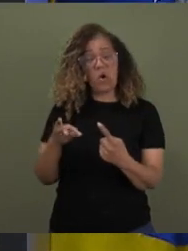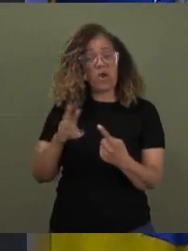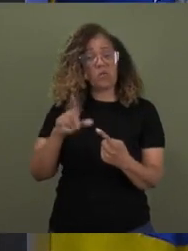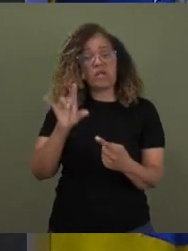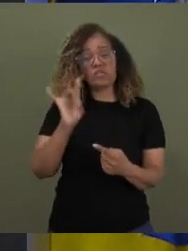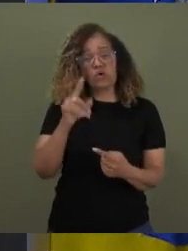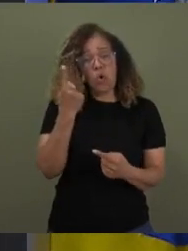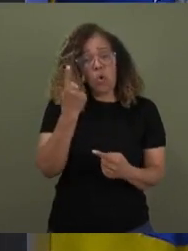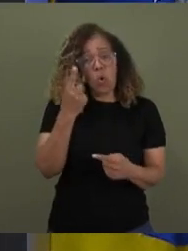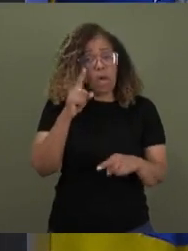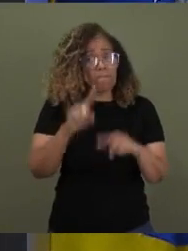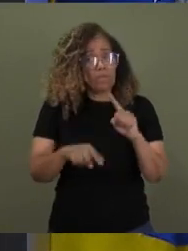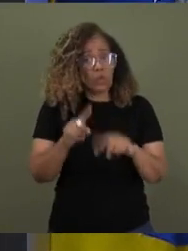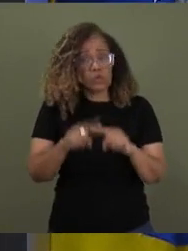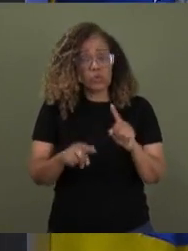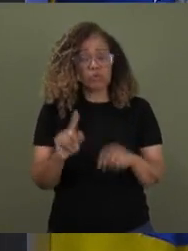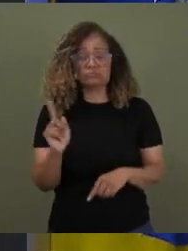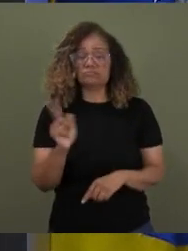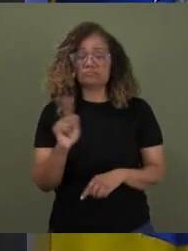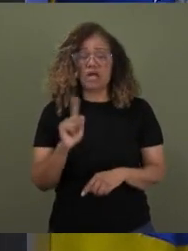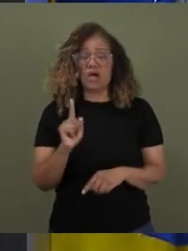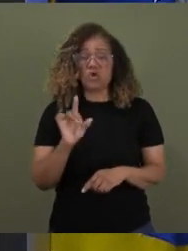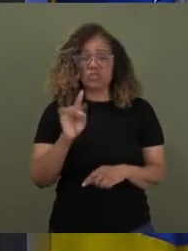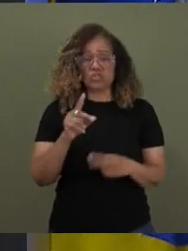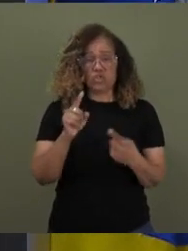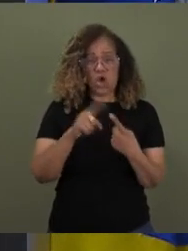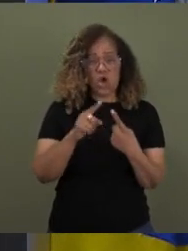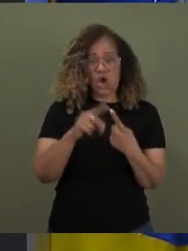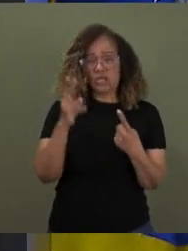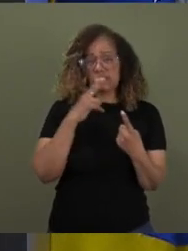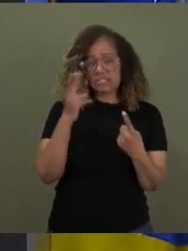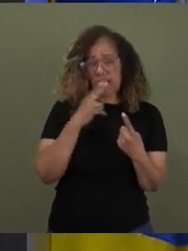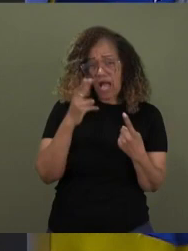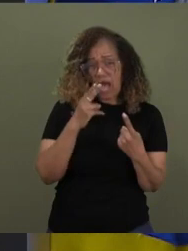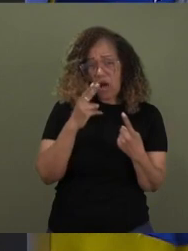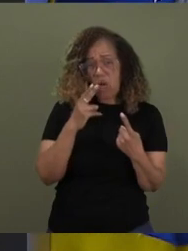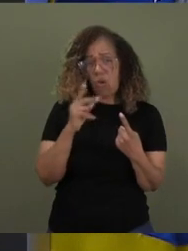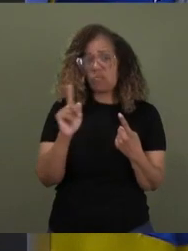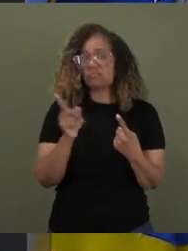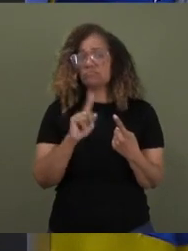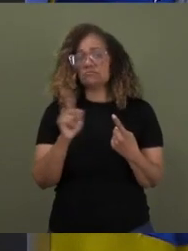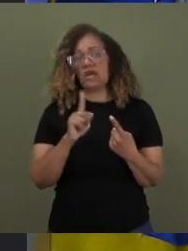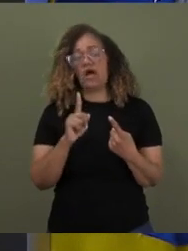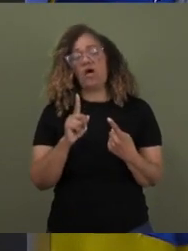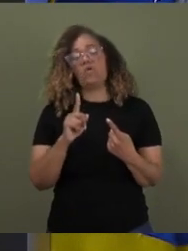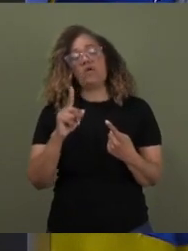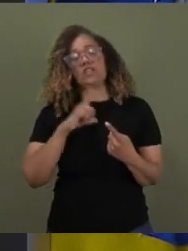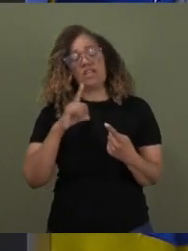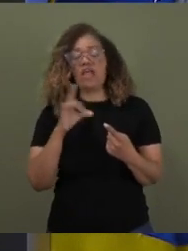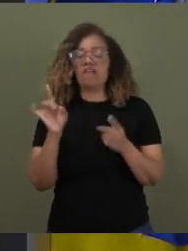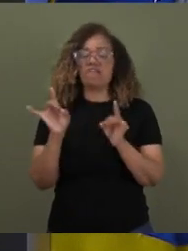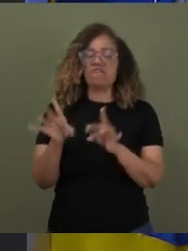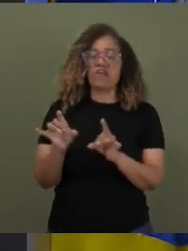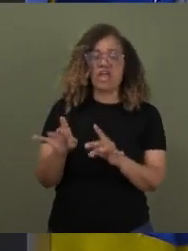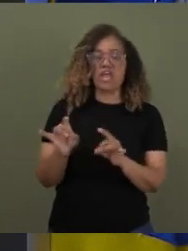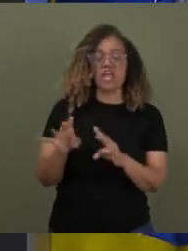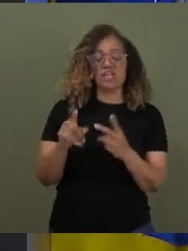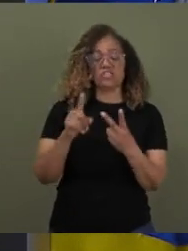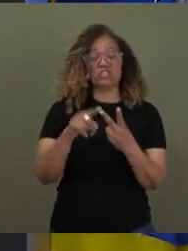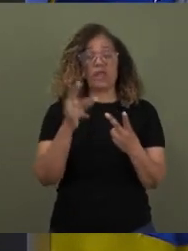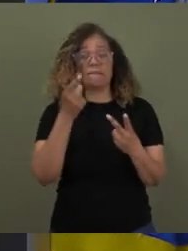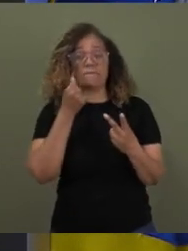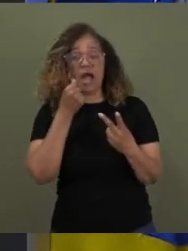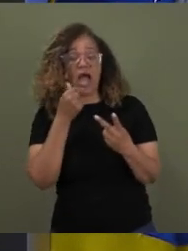produto só, o cigarro de maconha. Mas eu insisto que se vende